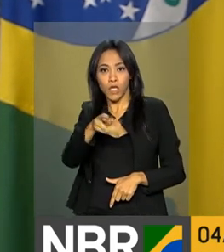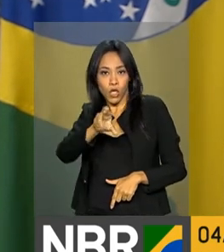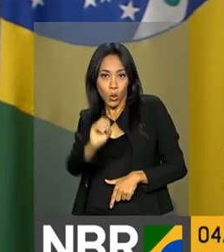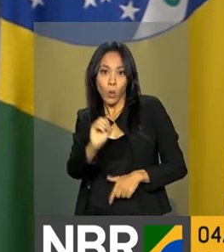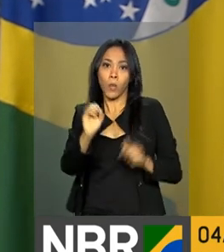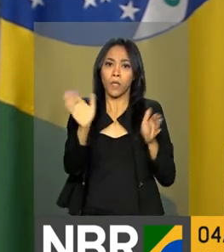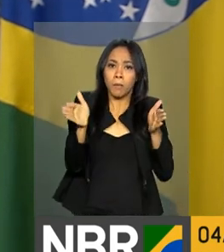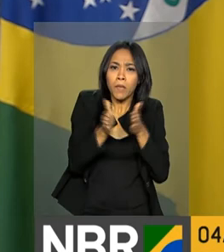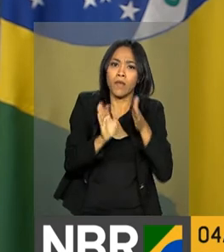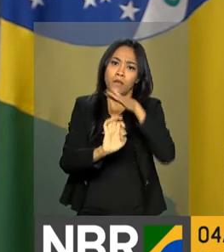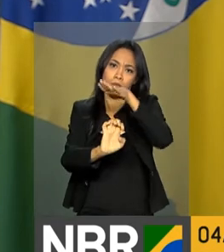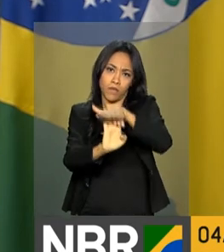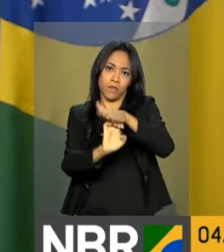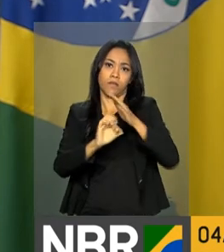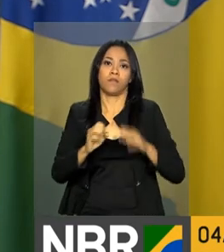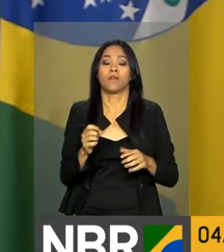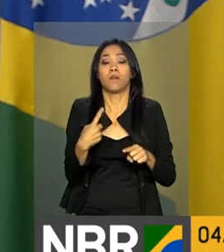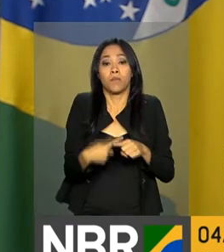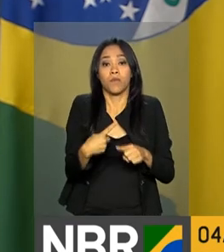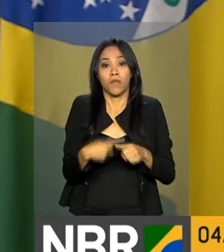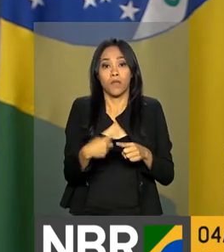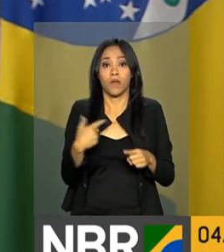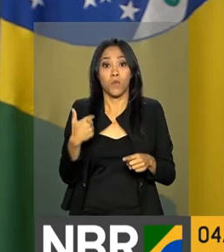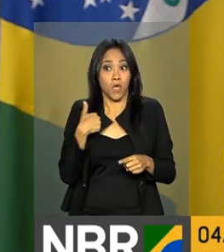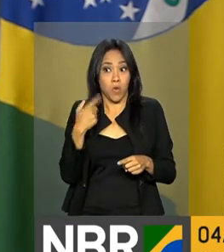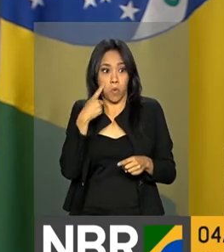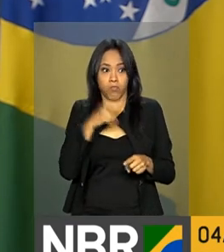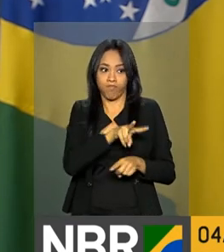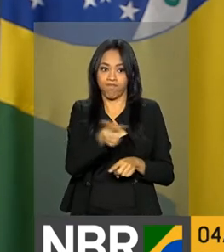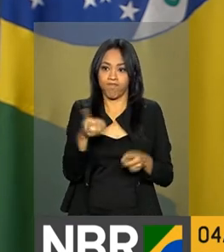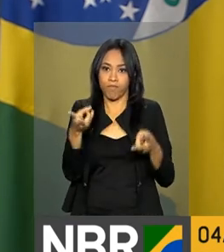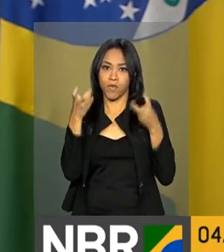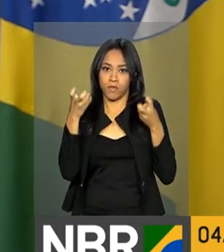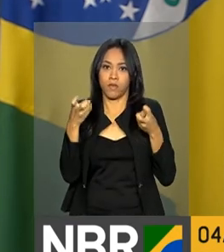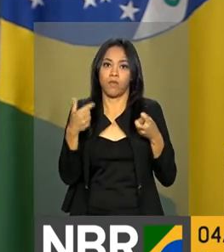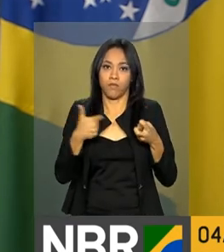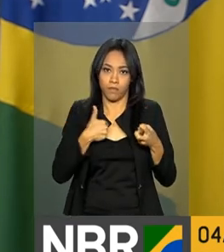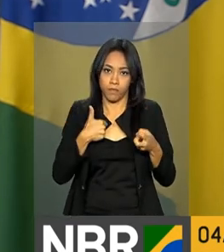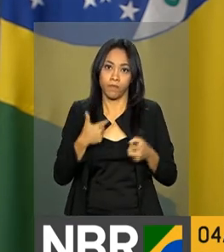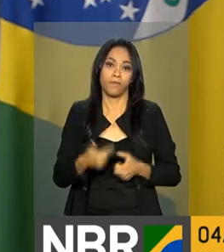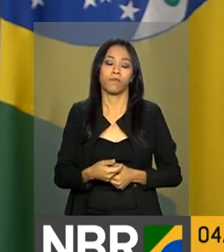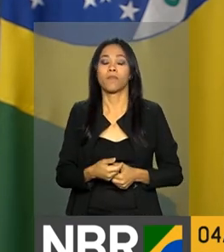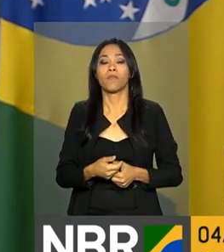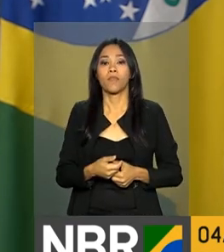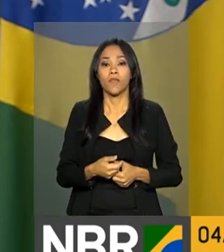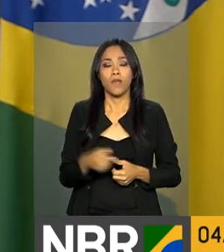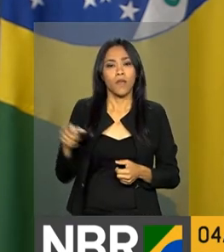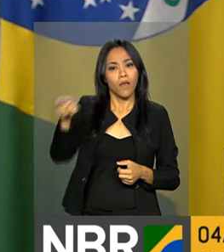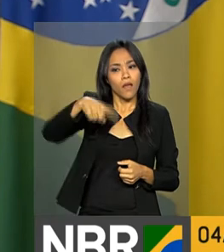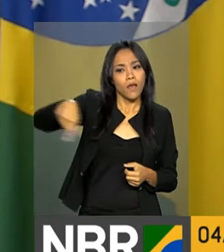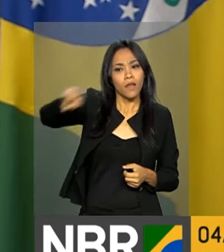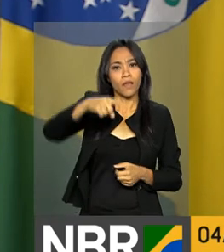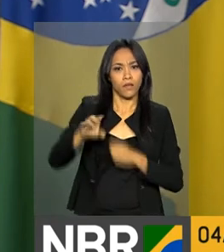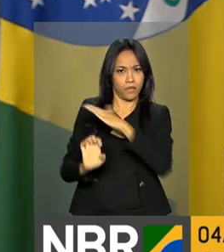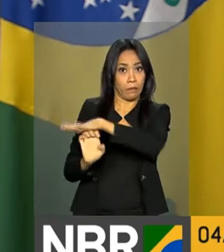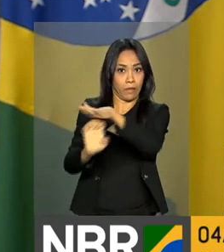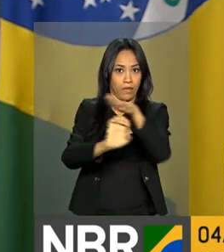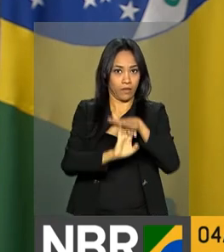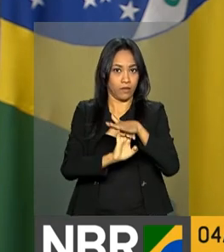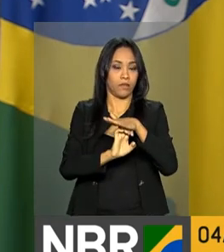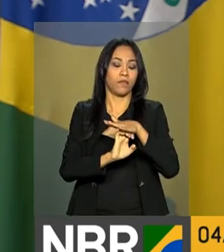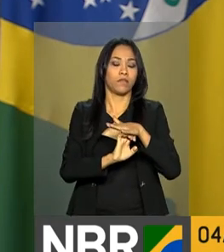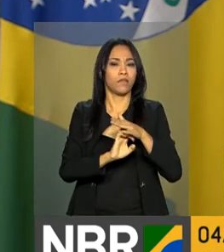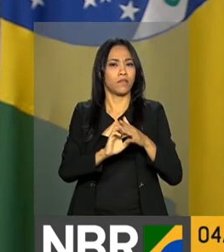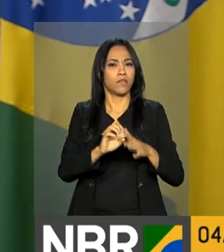empresa porque evidentemente o que eu percebo é que aqueles que os empresários em geral mas particularmente